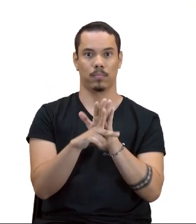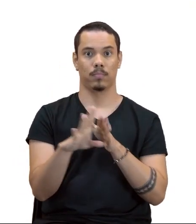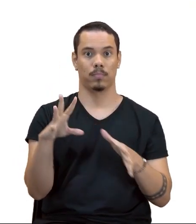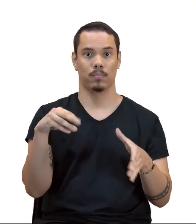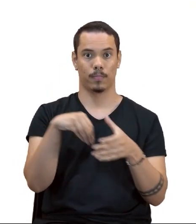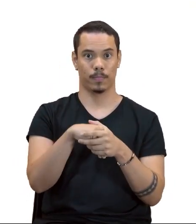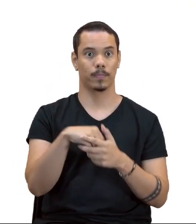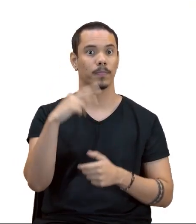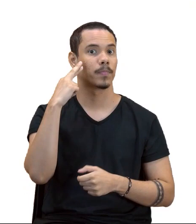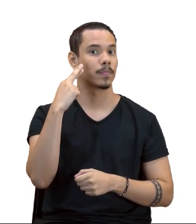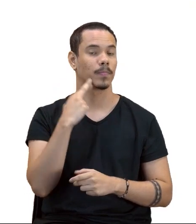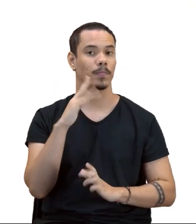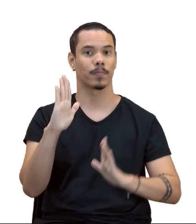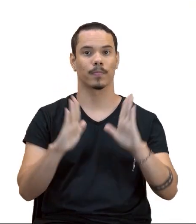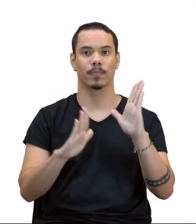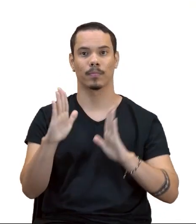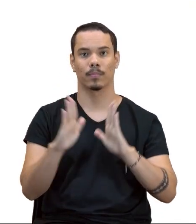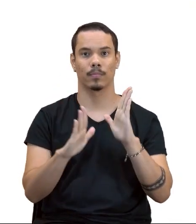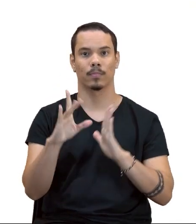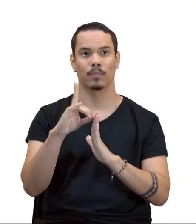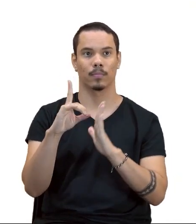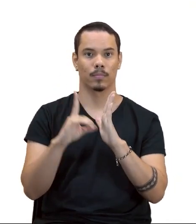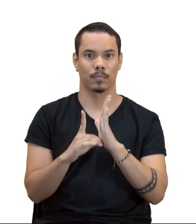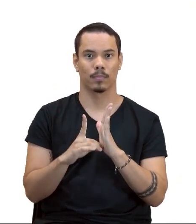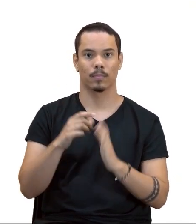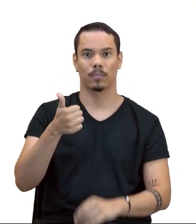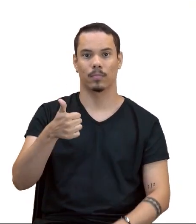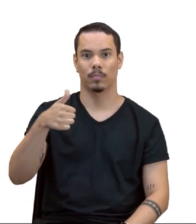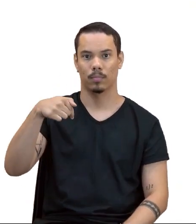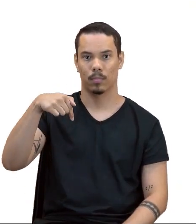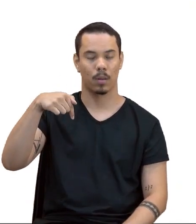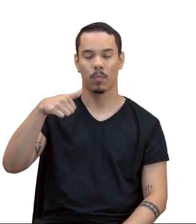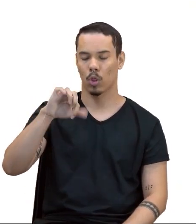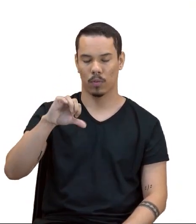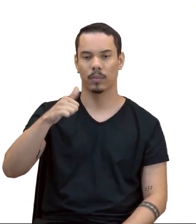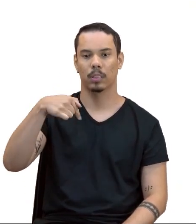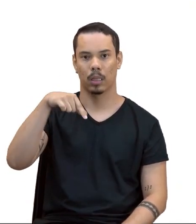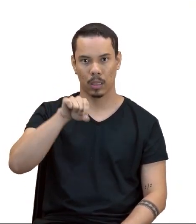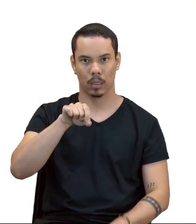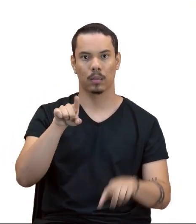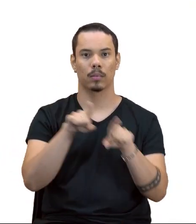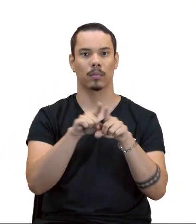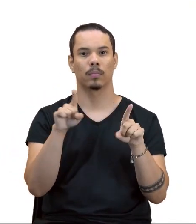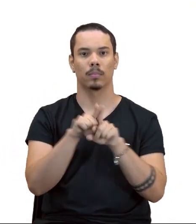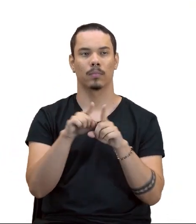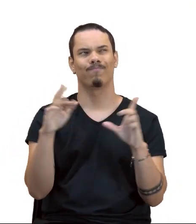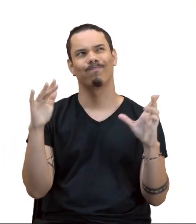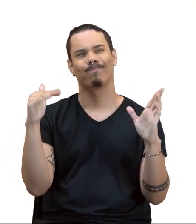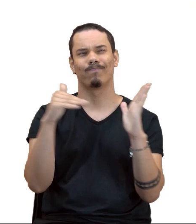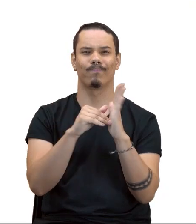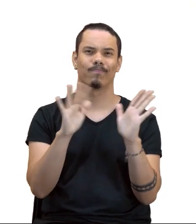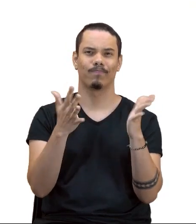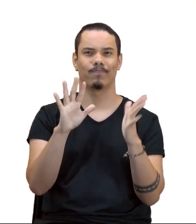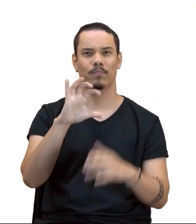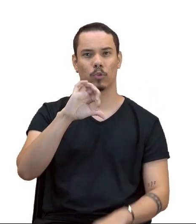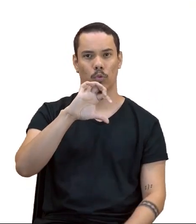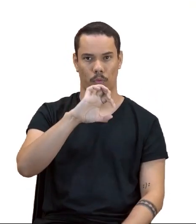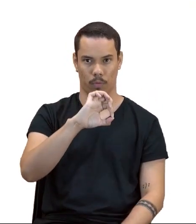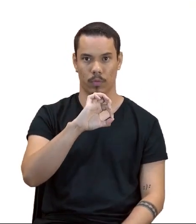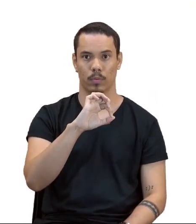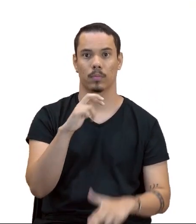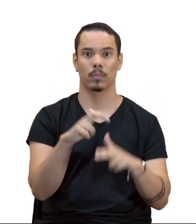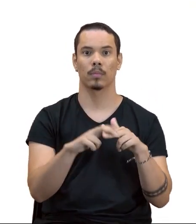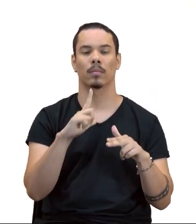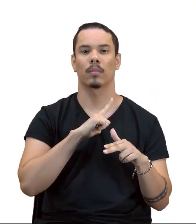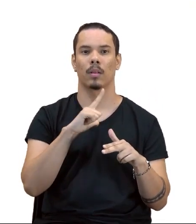nesse período aí da década de 70 e também até a década de 90. E a gente tem esse